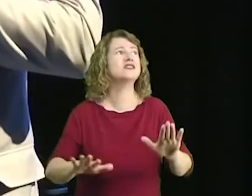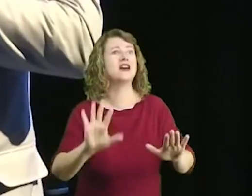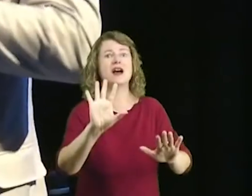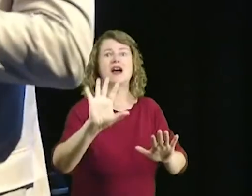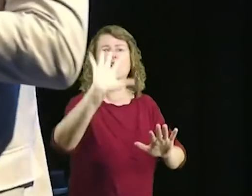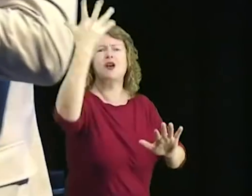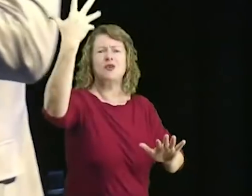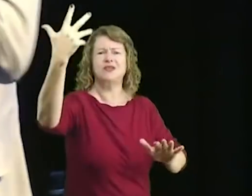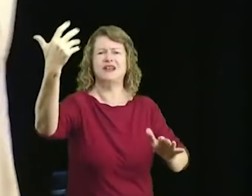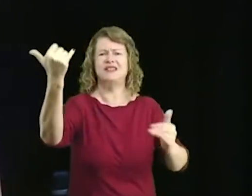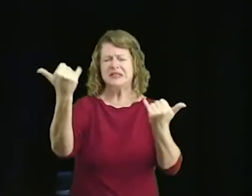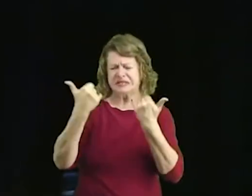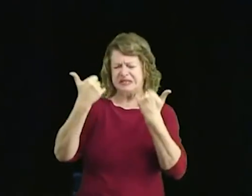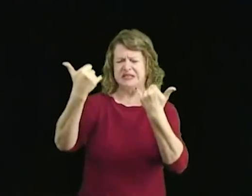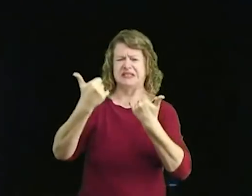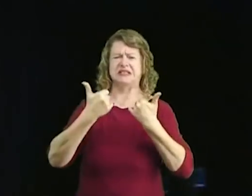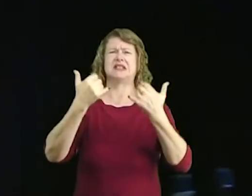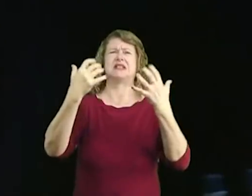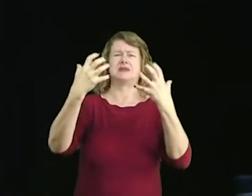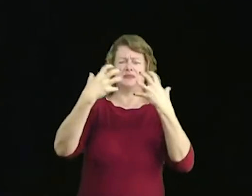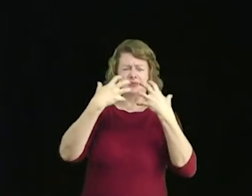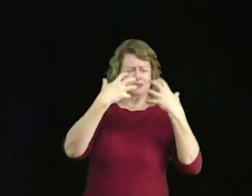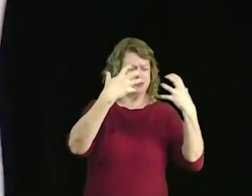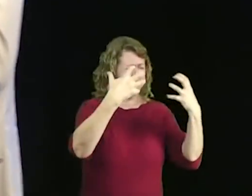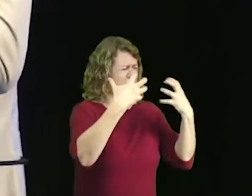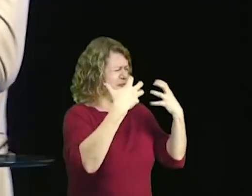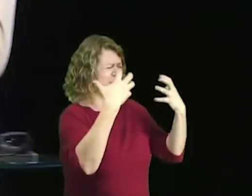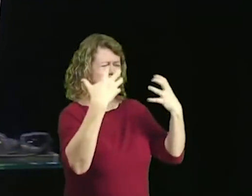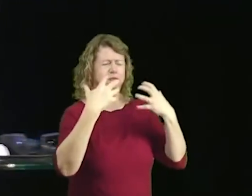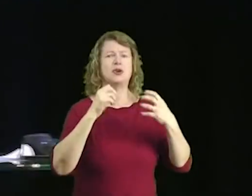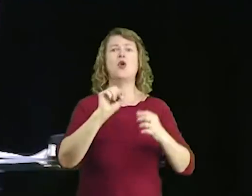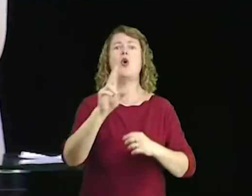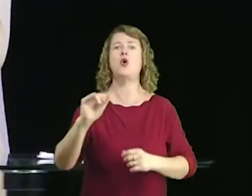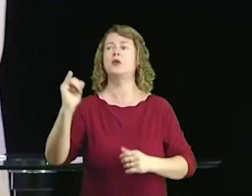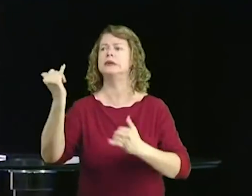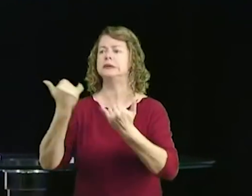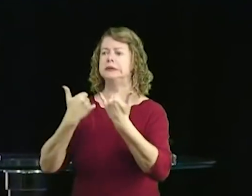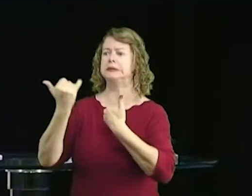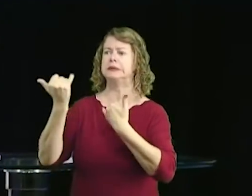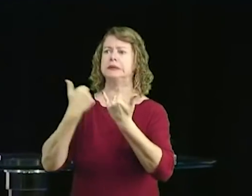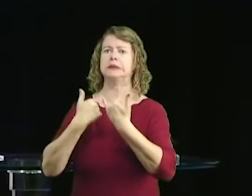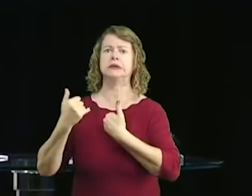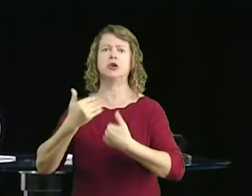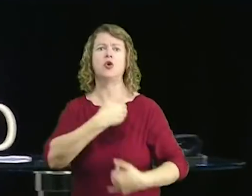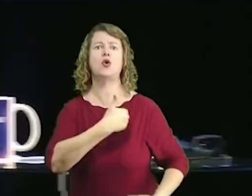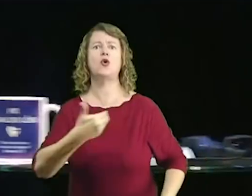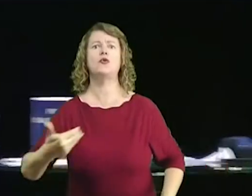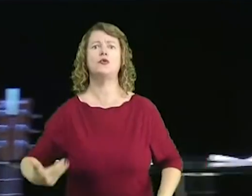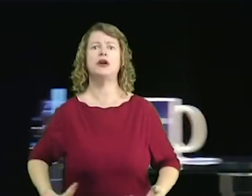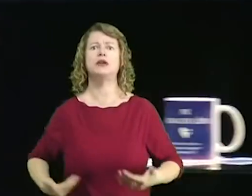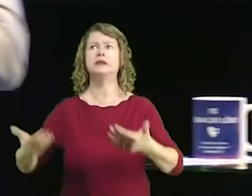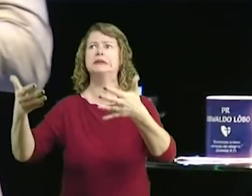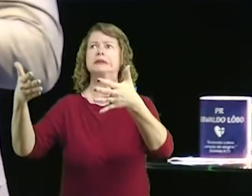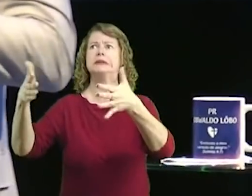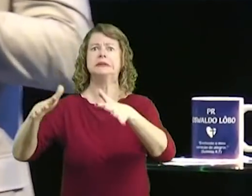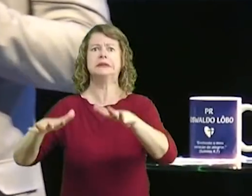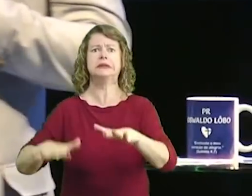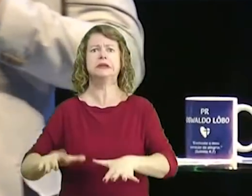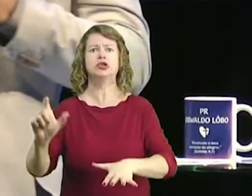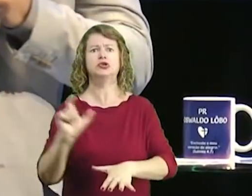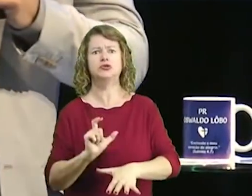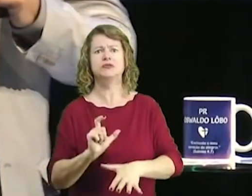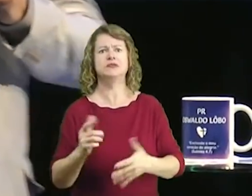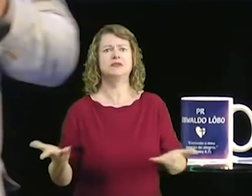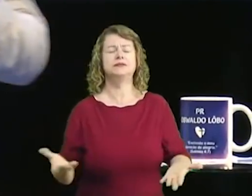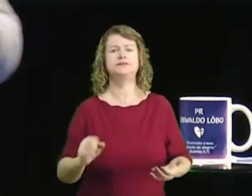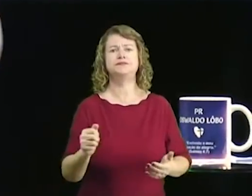chega, nos dias em que o governo se torna desfavorável a você, no dia em que o banco bate